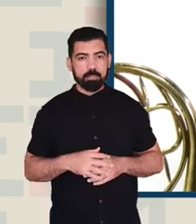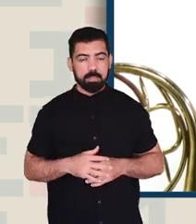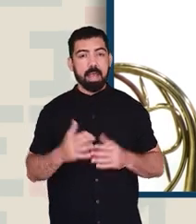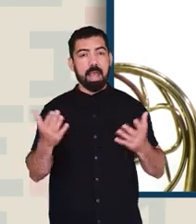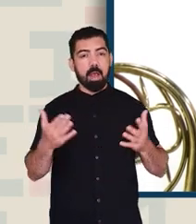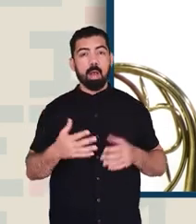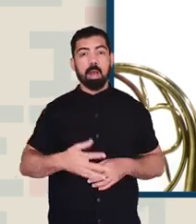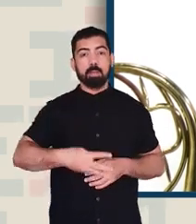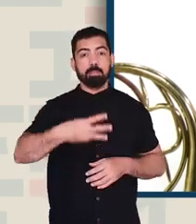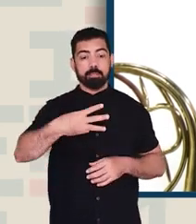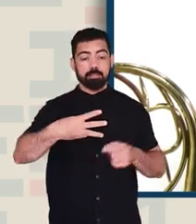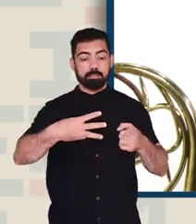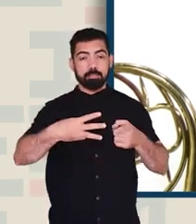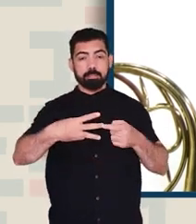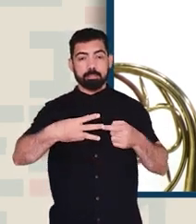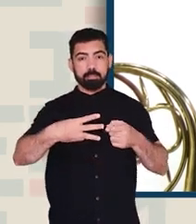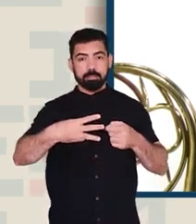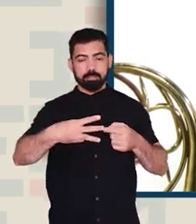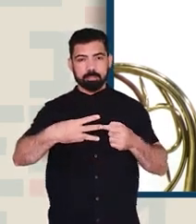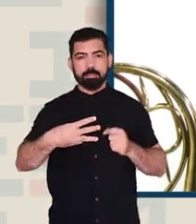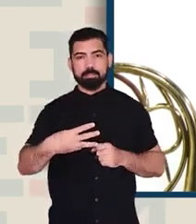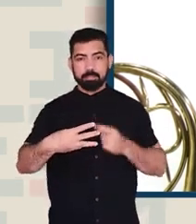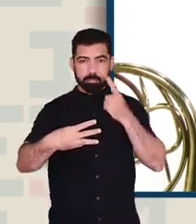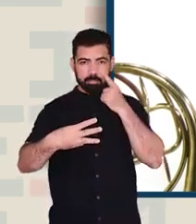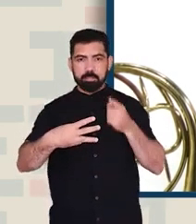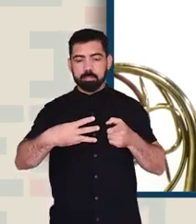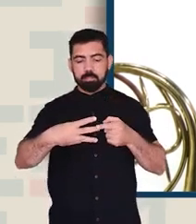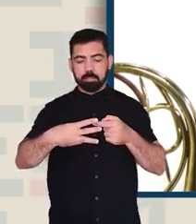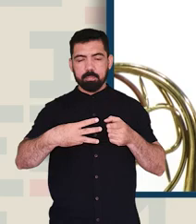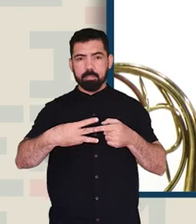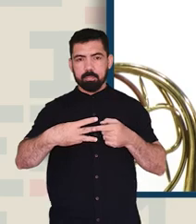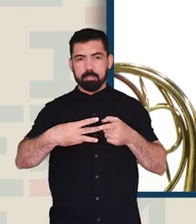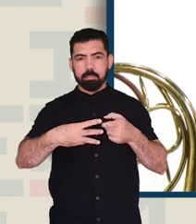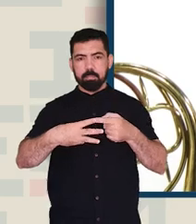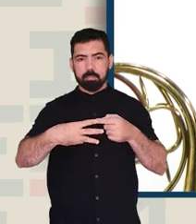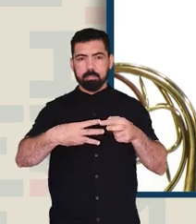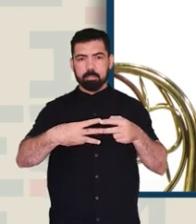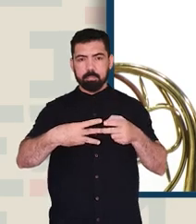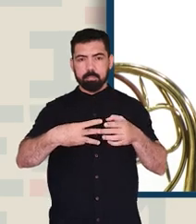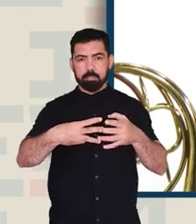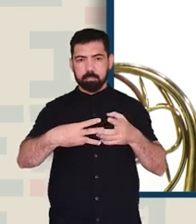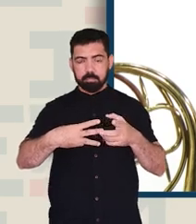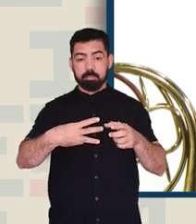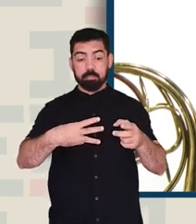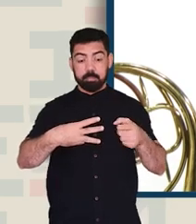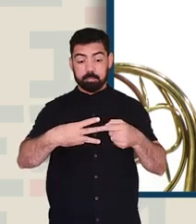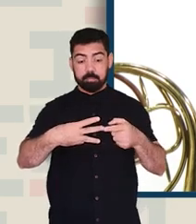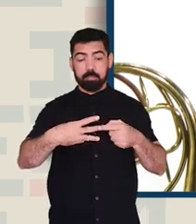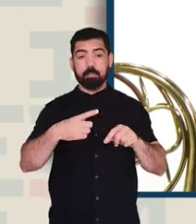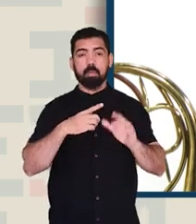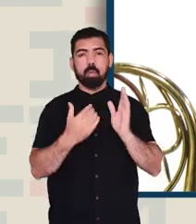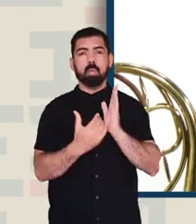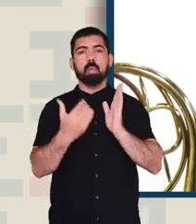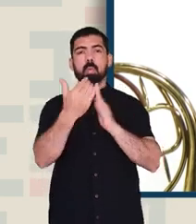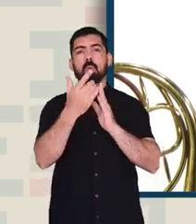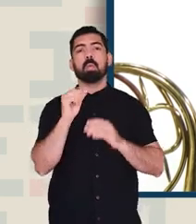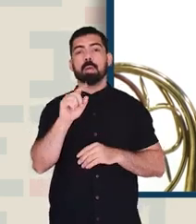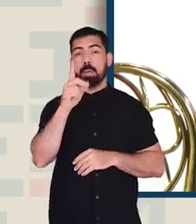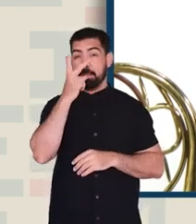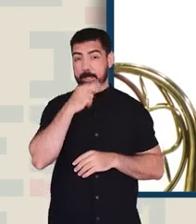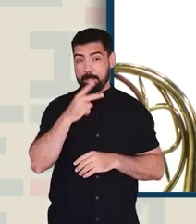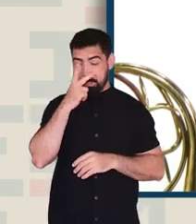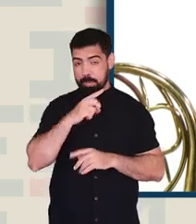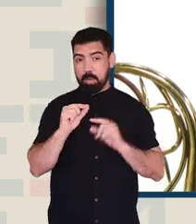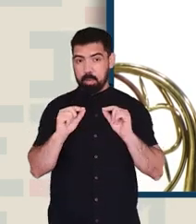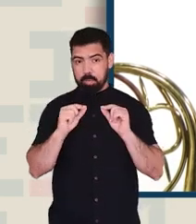Agora eu vou acionar a chave do meio. E quando eu aciono essa chave do meio, eu vou ter um tubo um pouco maior. Significa que eu vou ter a